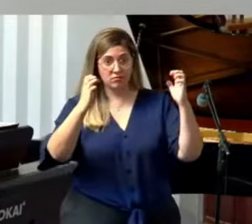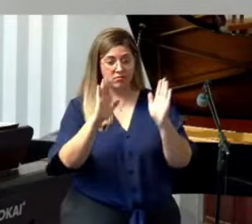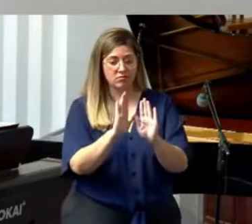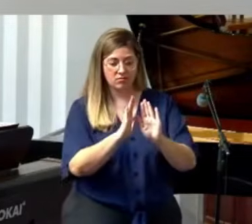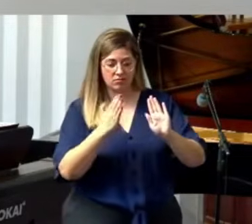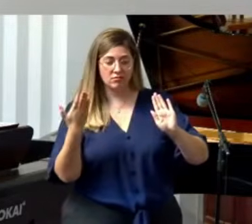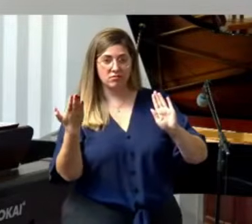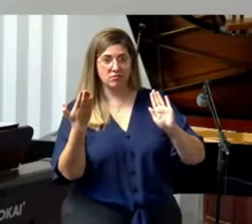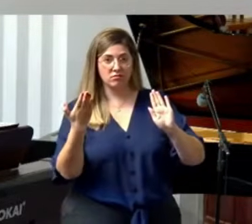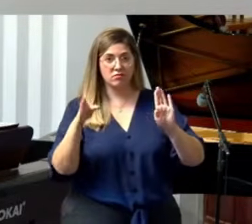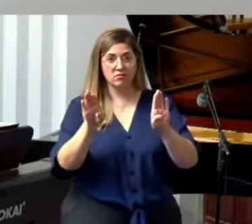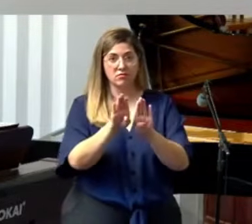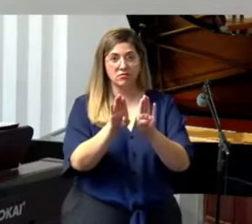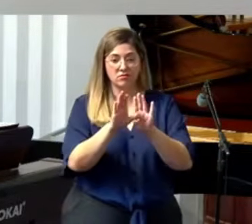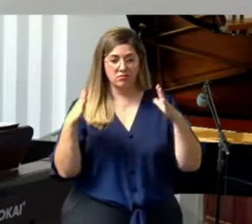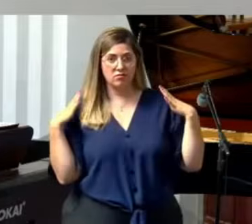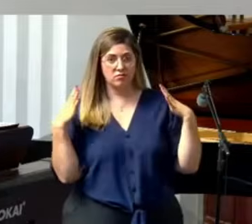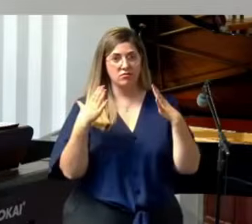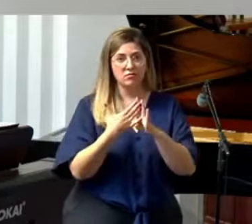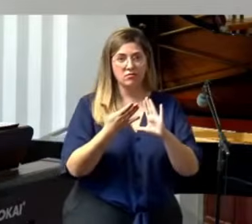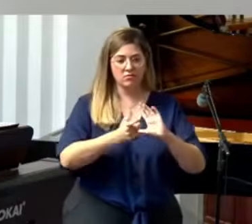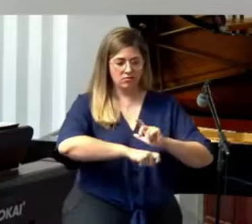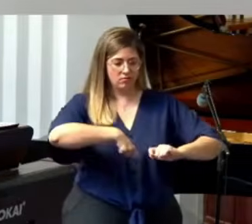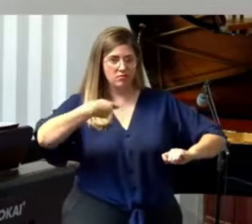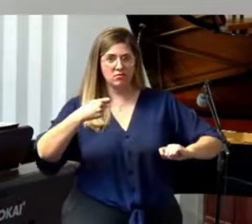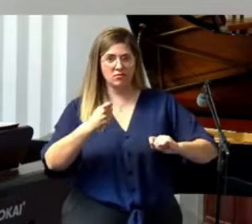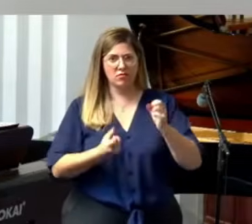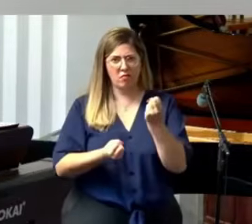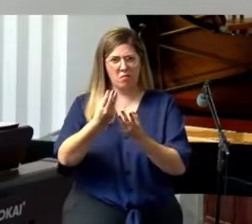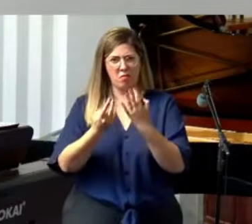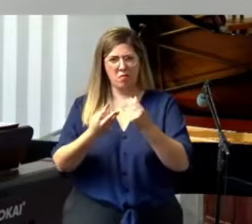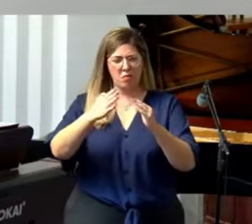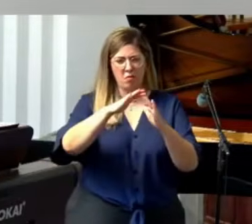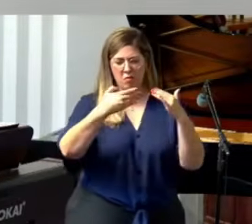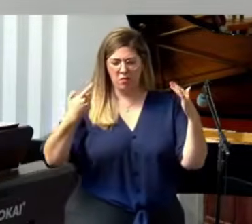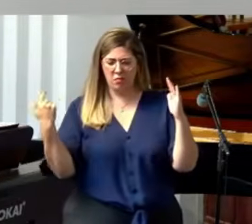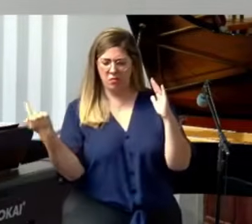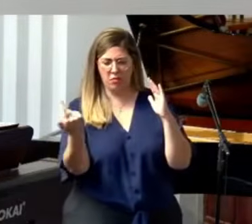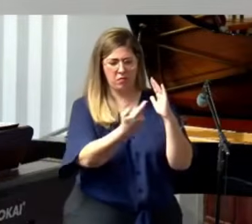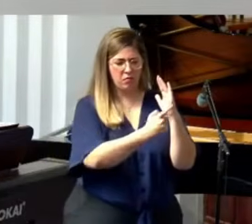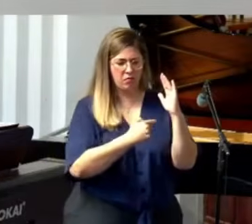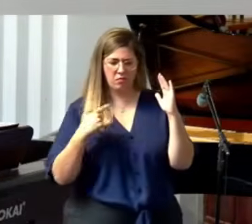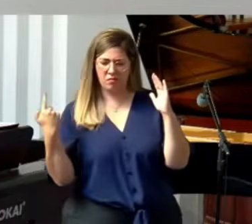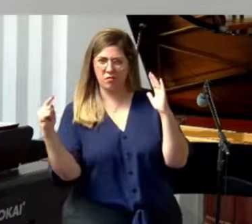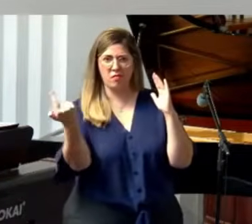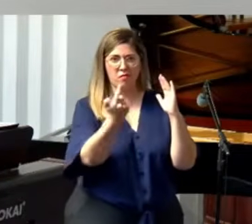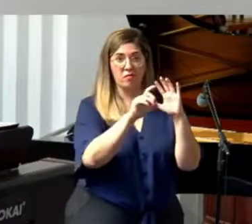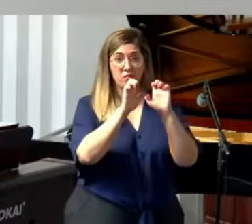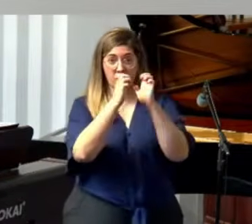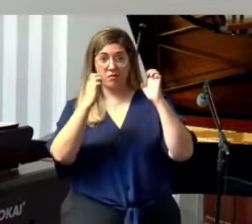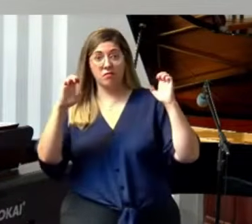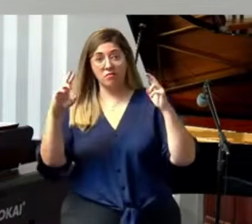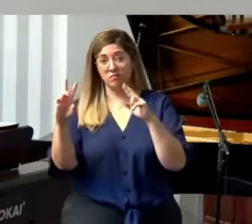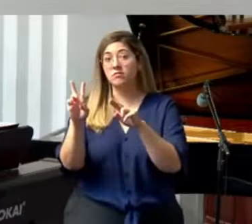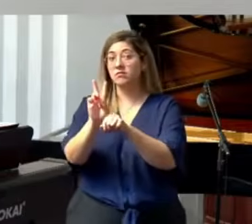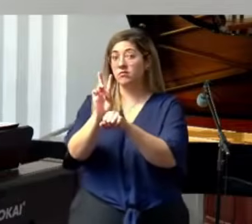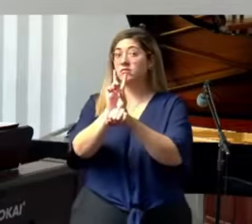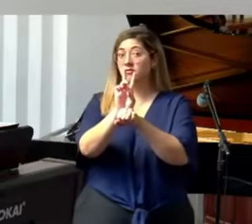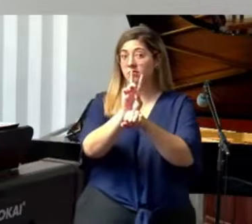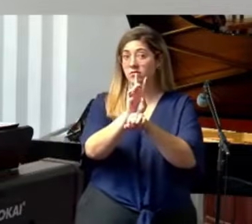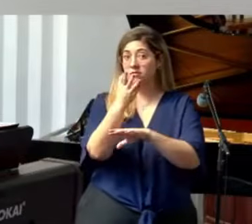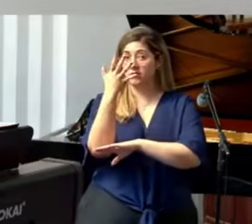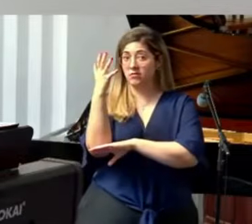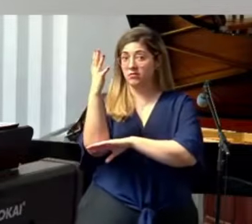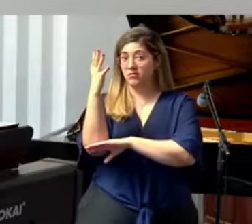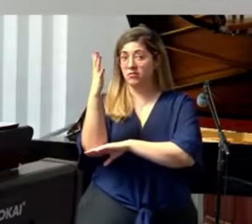leste do jardim do Éden e uma espada flamejante que se movia em todas as direções para guardar o caminho da árvore